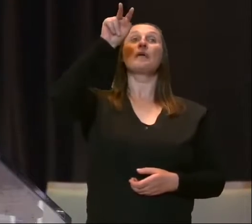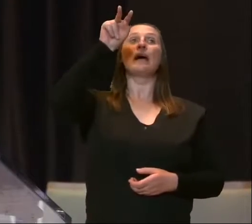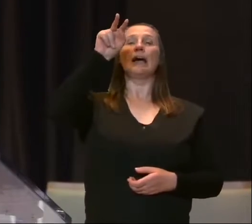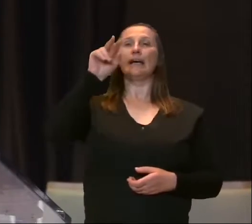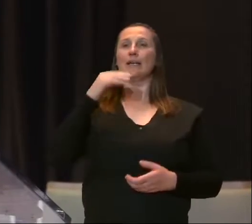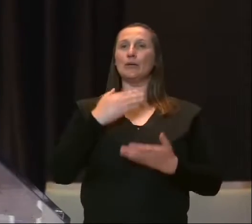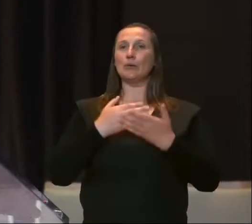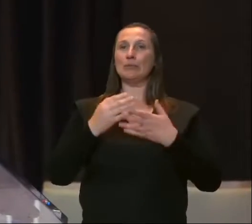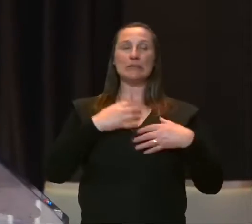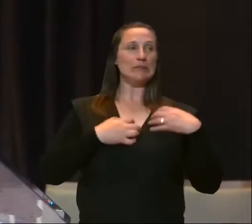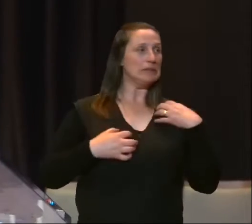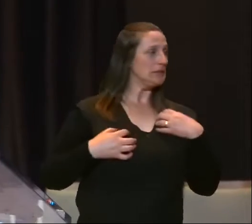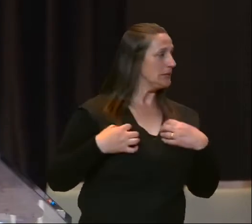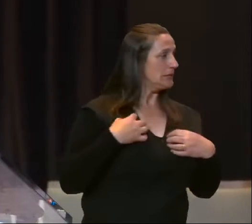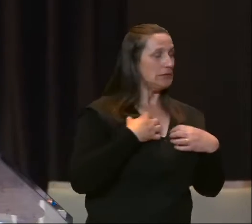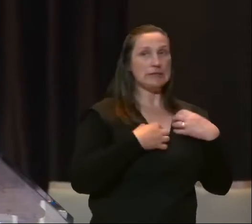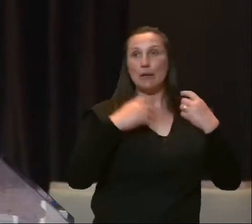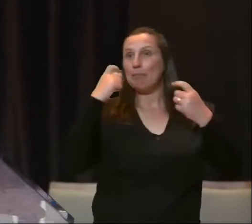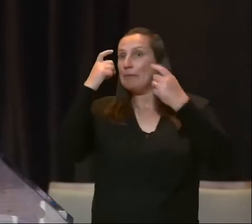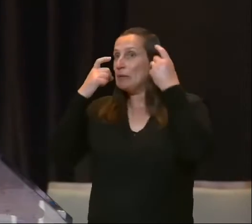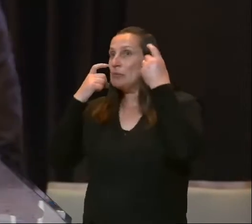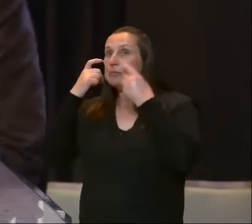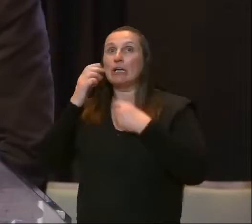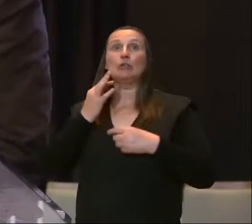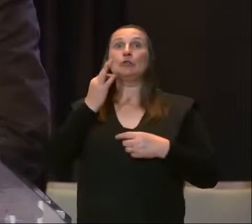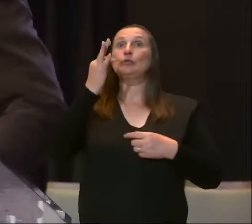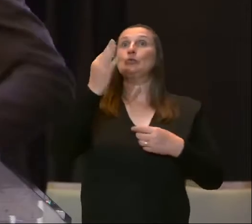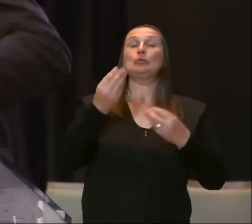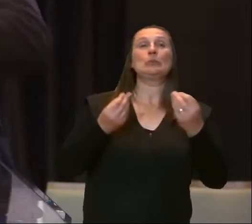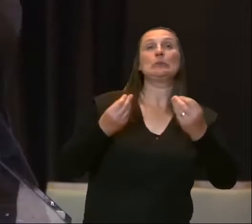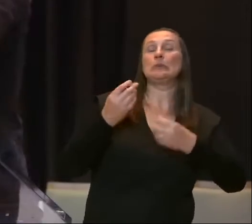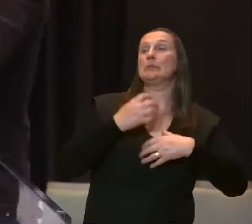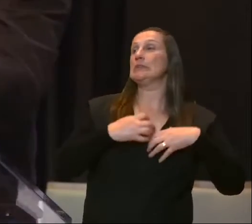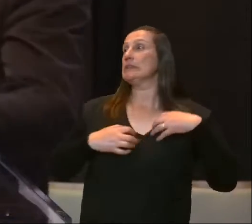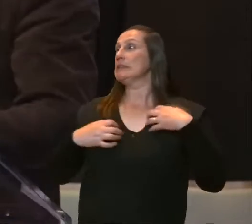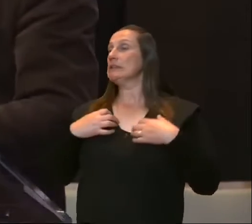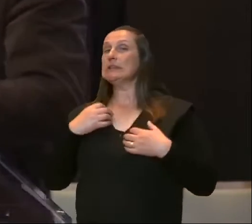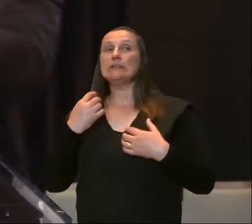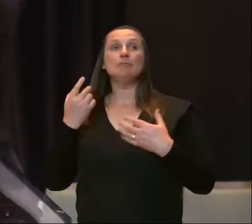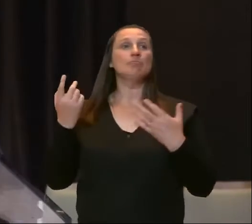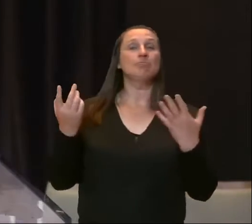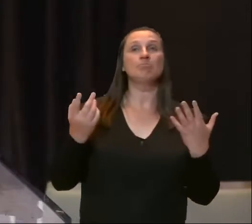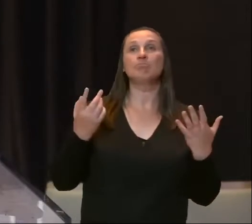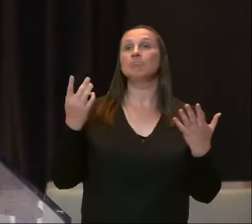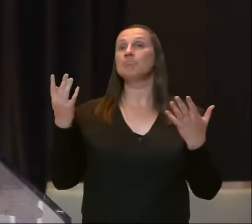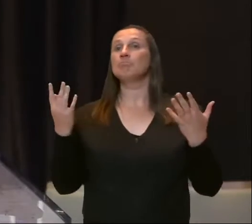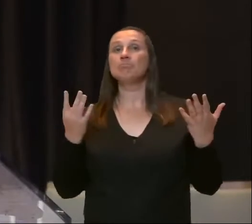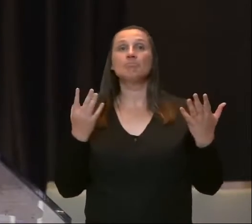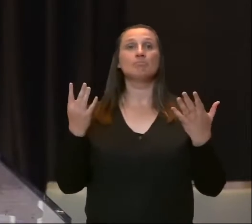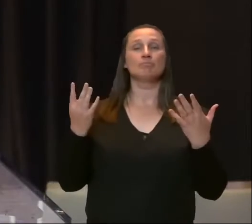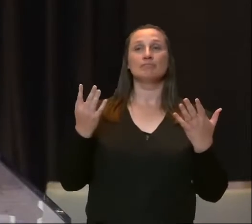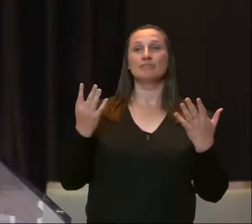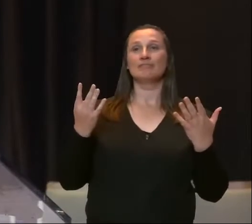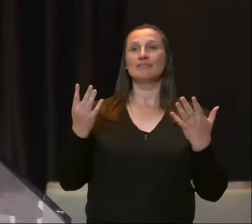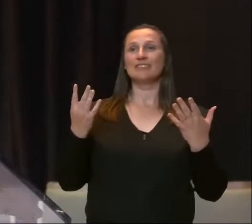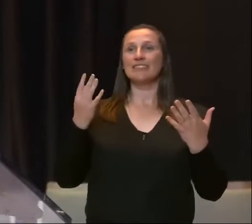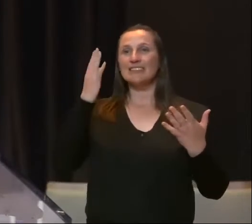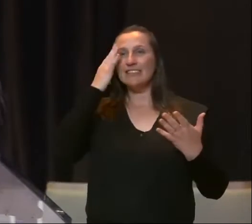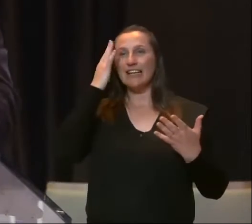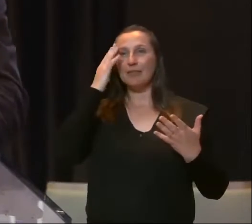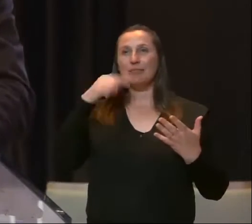inquieto, ansioso, preocupado. O que vai acontecer? Como é que vai ser? E isso, e aquilo, e o fulano. E a gente